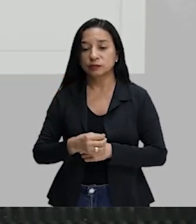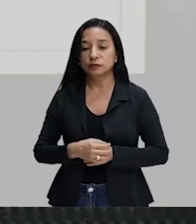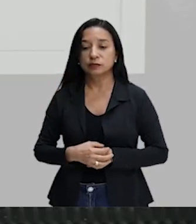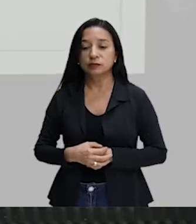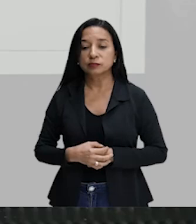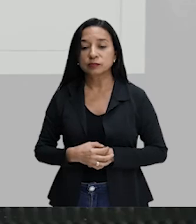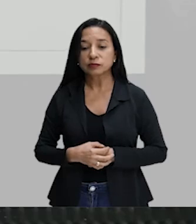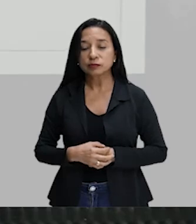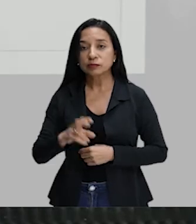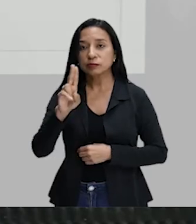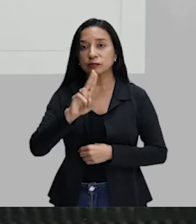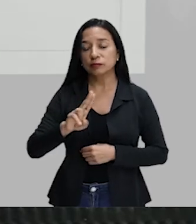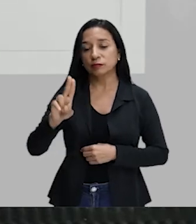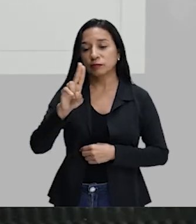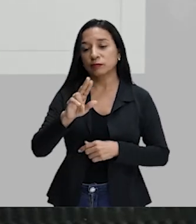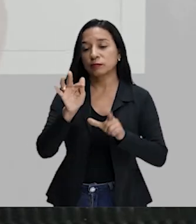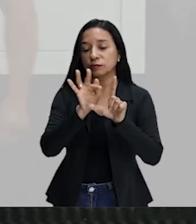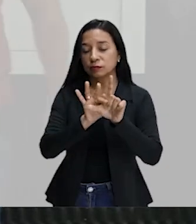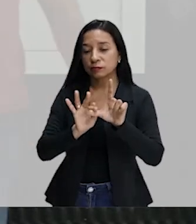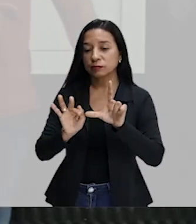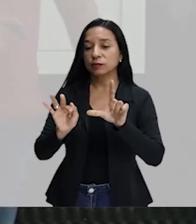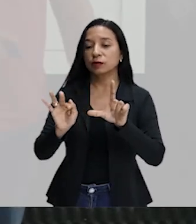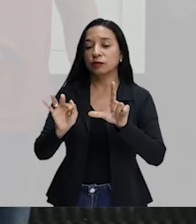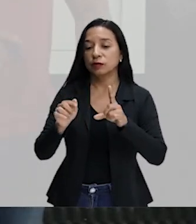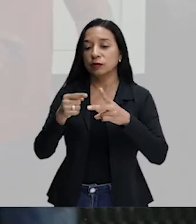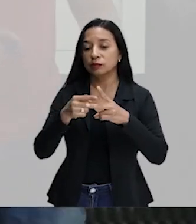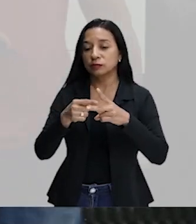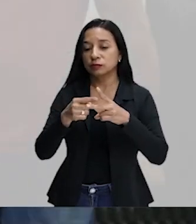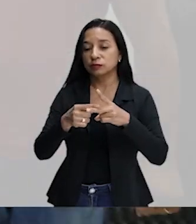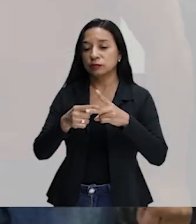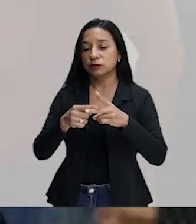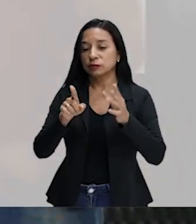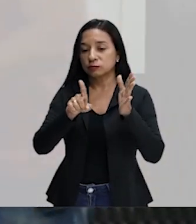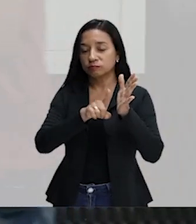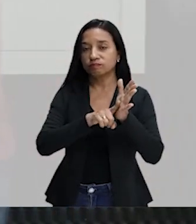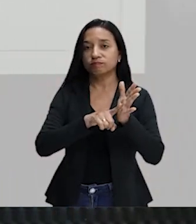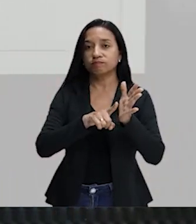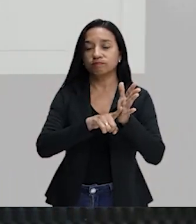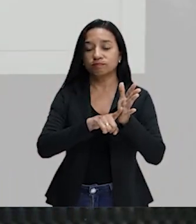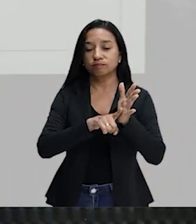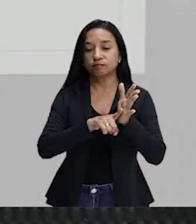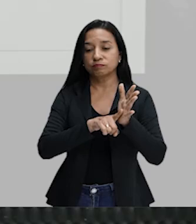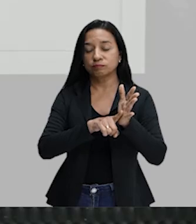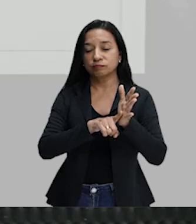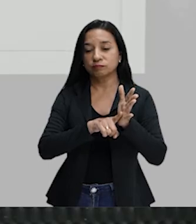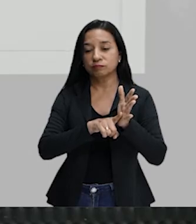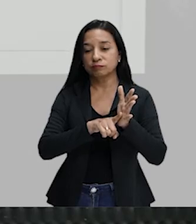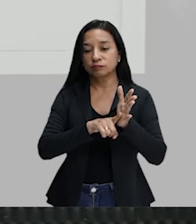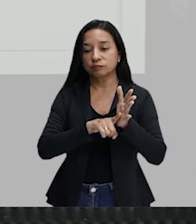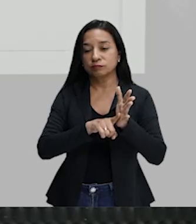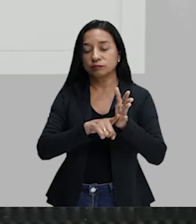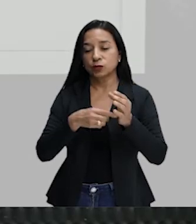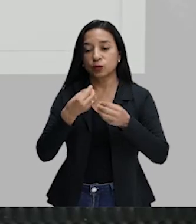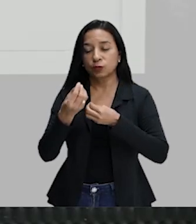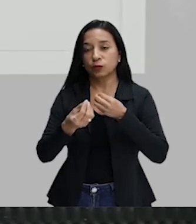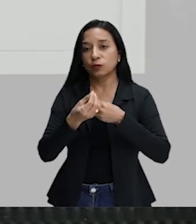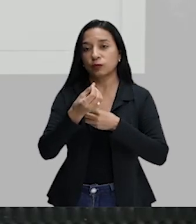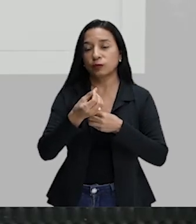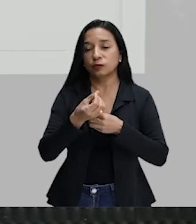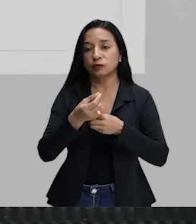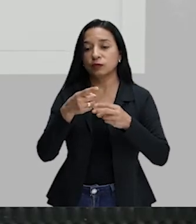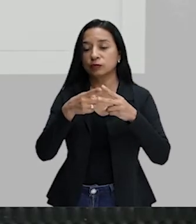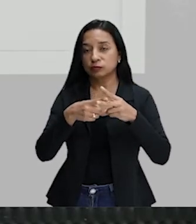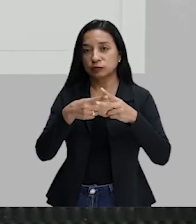Certo? Aí eu vou usar a fórmula do seno da diferença. Beleza? Então vai ficar como seno de